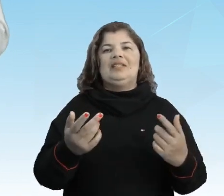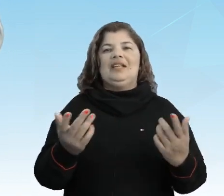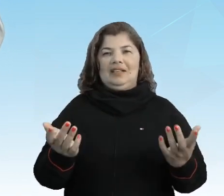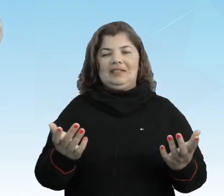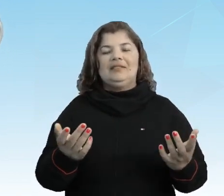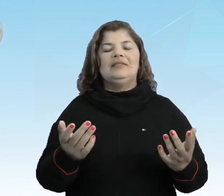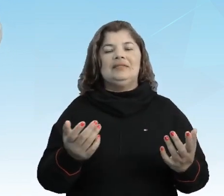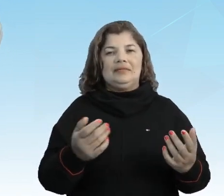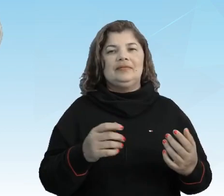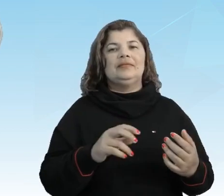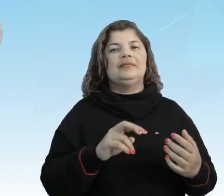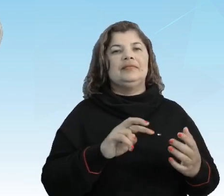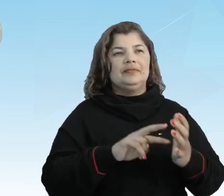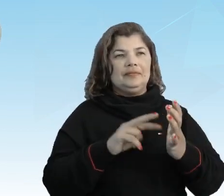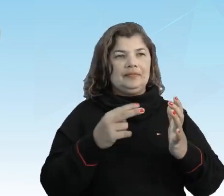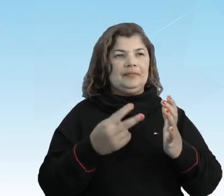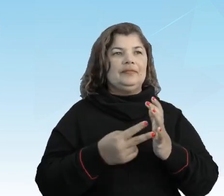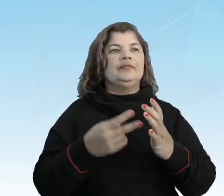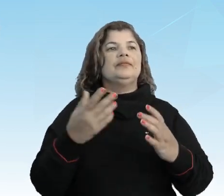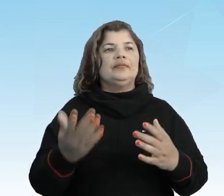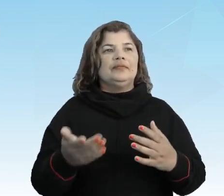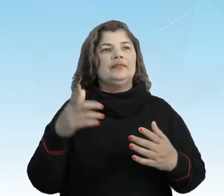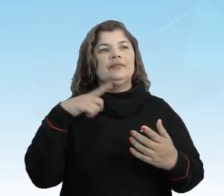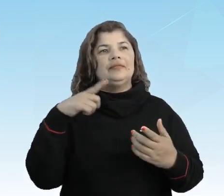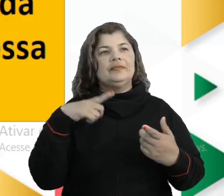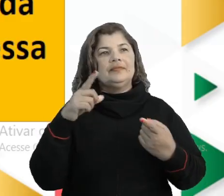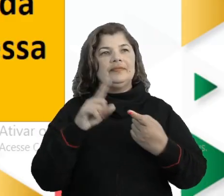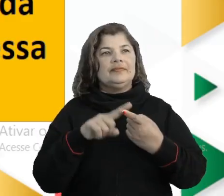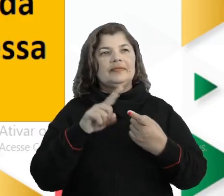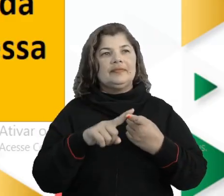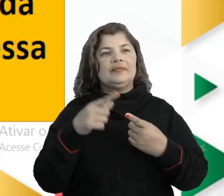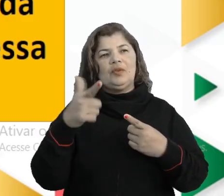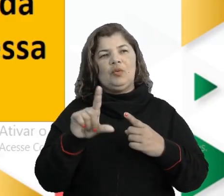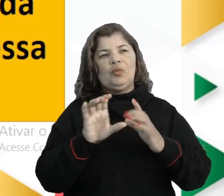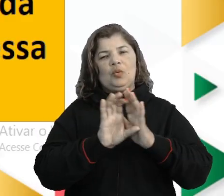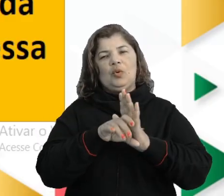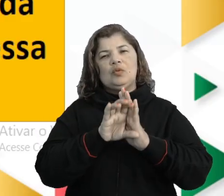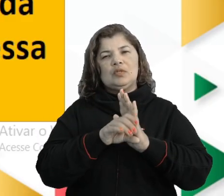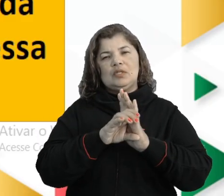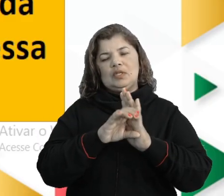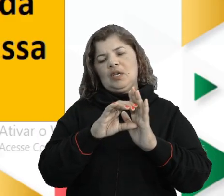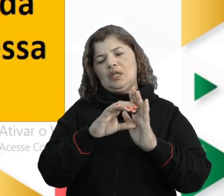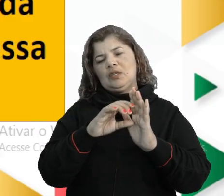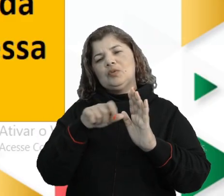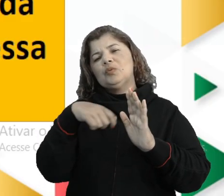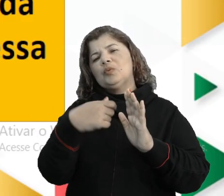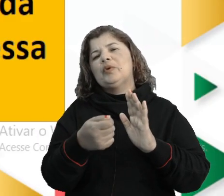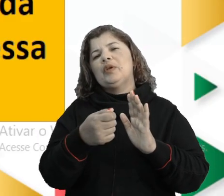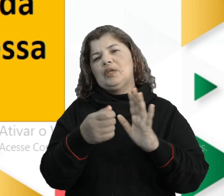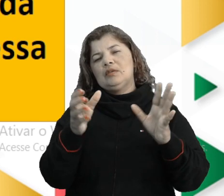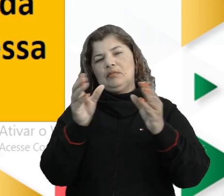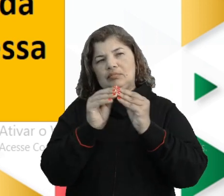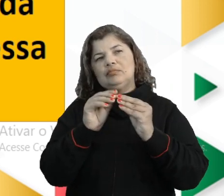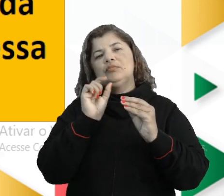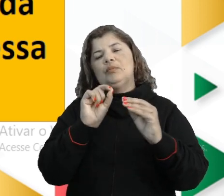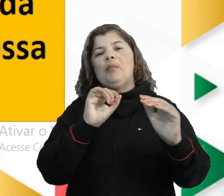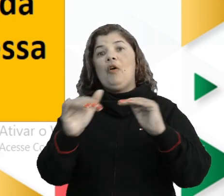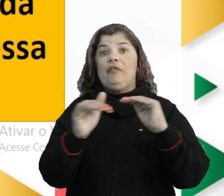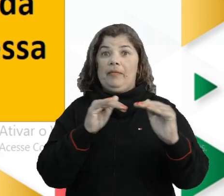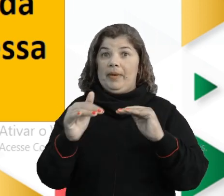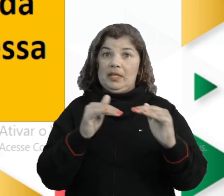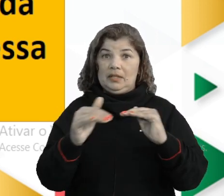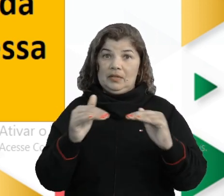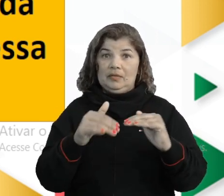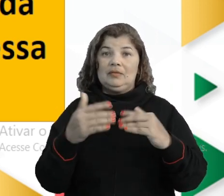verdade? Ô, professor, na tela nós temos aqui um outro conceito sobre o que seria esse movimento. É isso mesmo? Com certeza. A